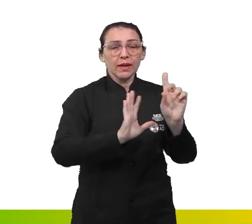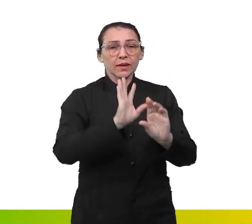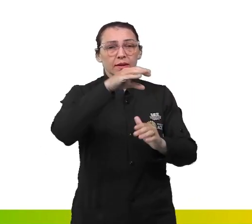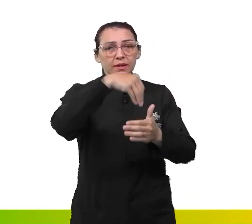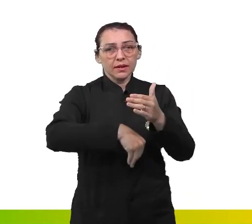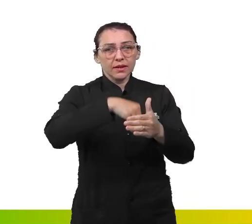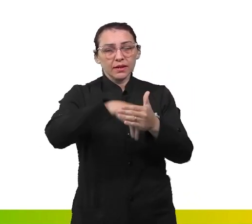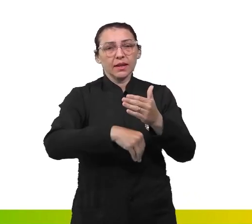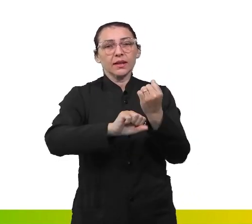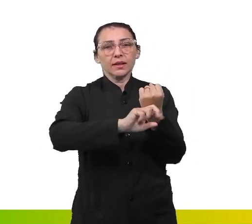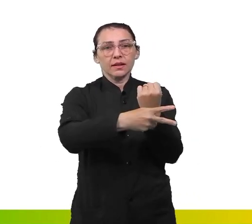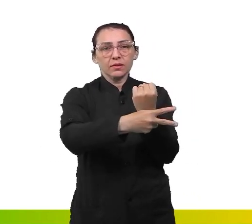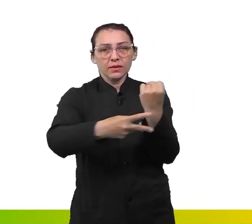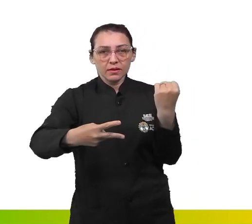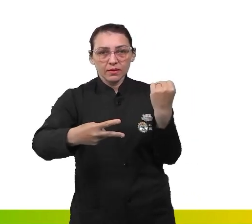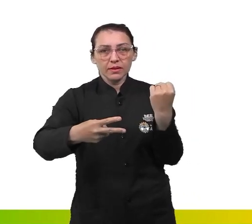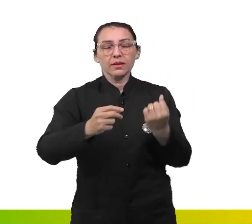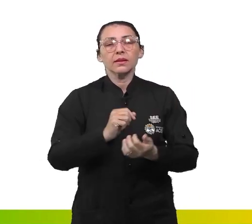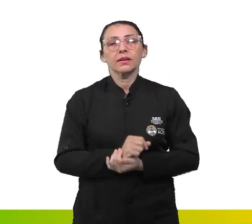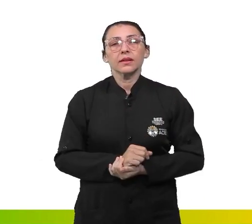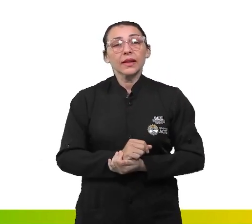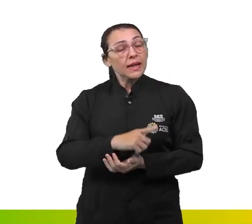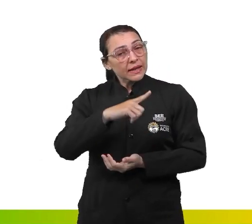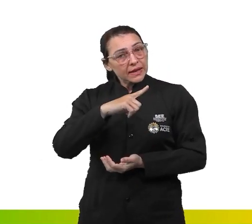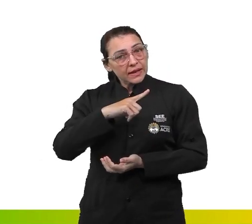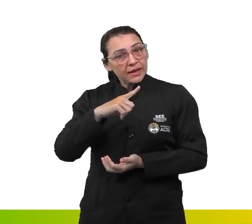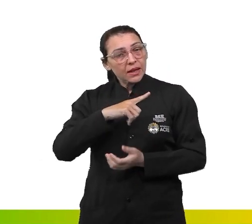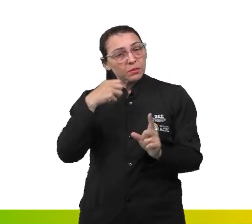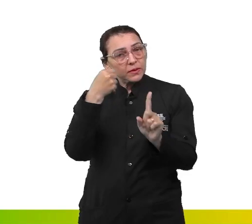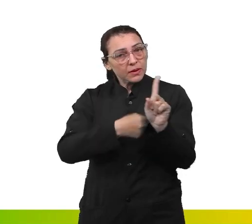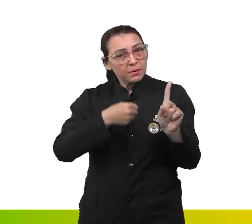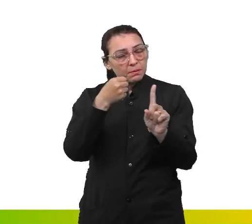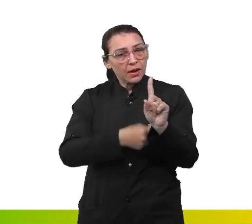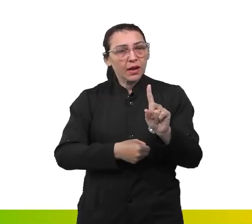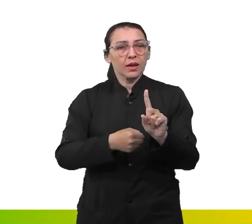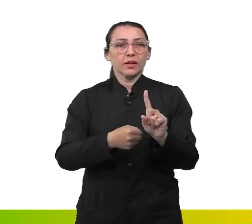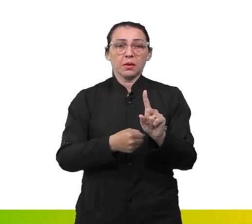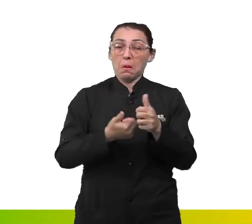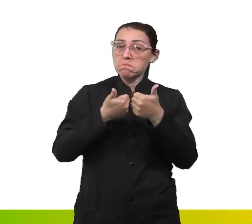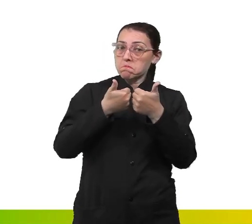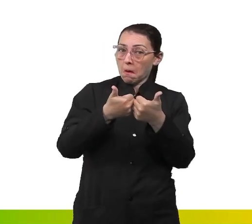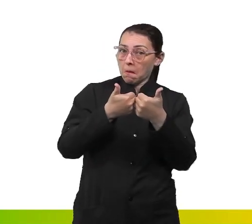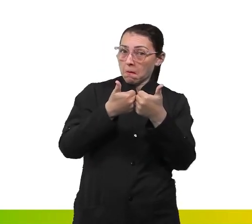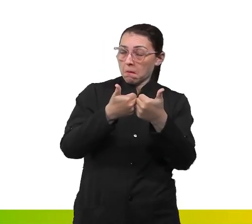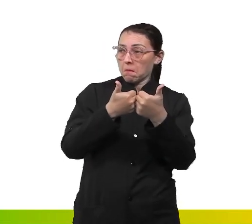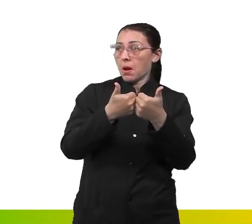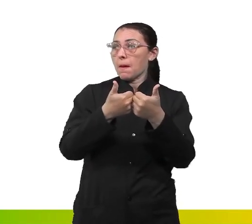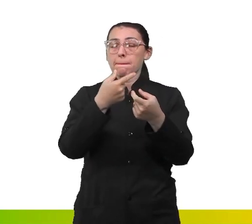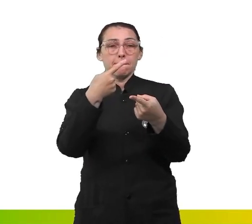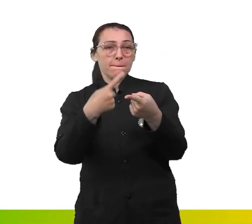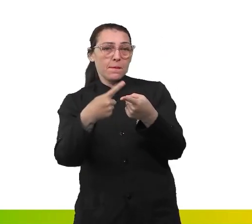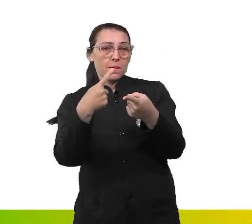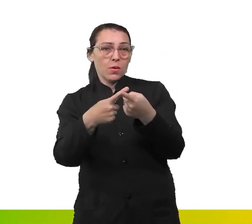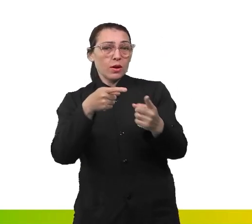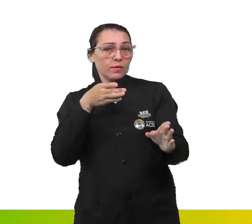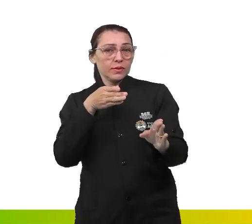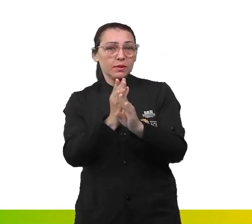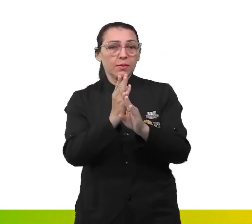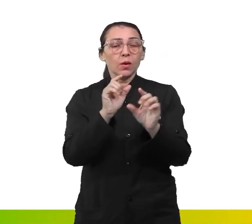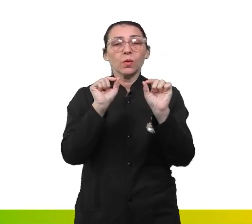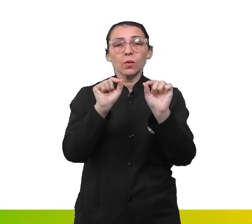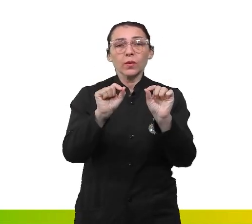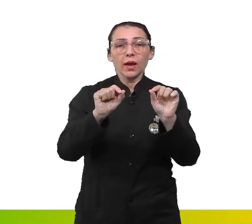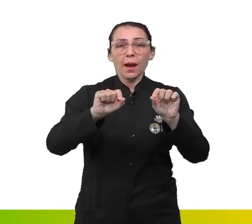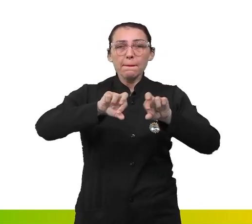dentro dessas consequências. Nós temos impactos que, no caso, são positivos, porque nós vamos identificar